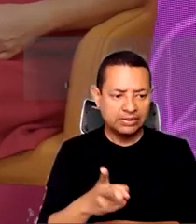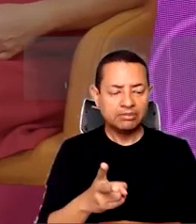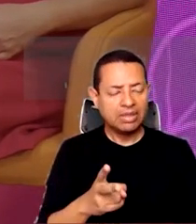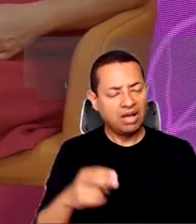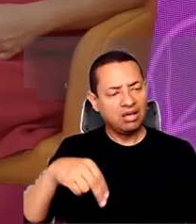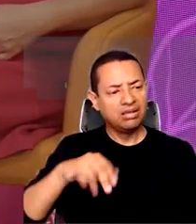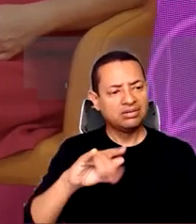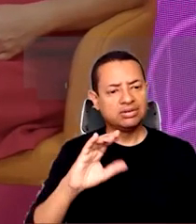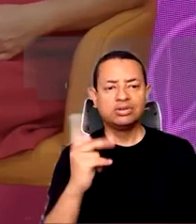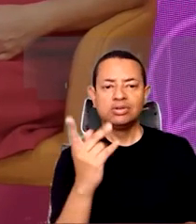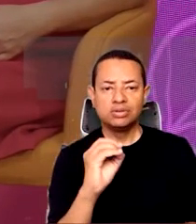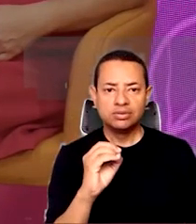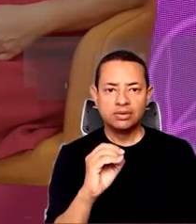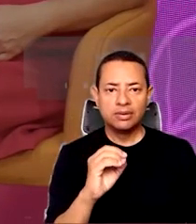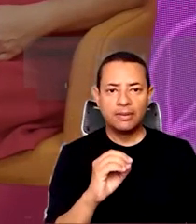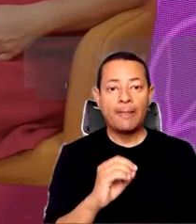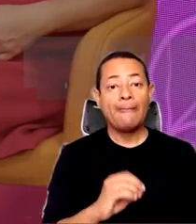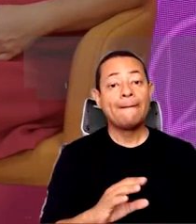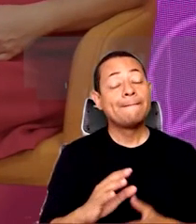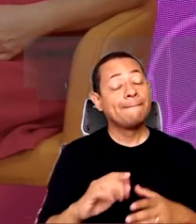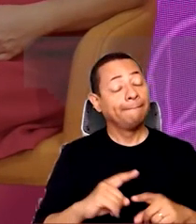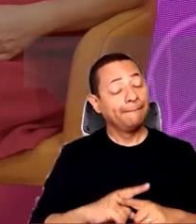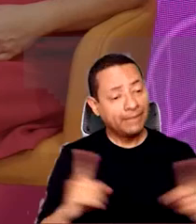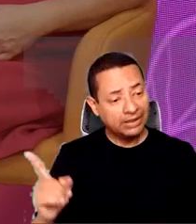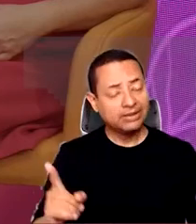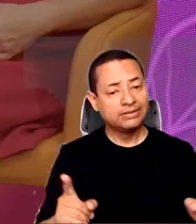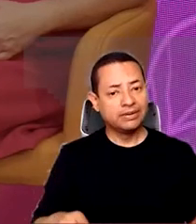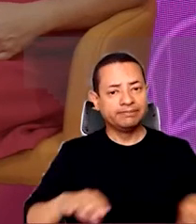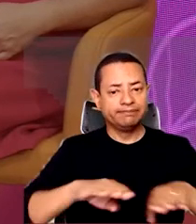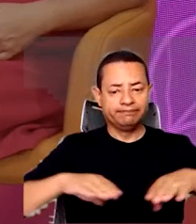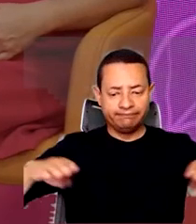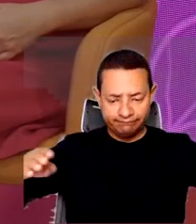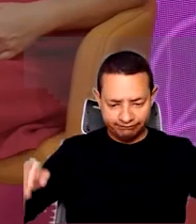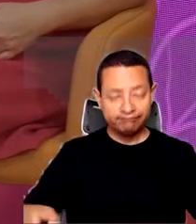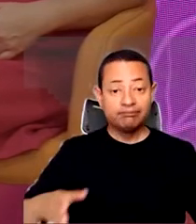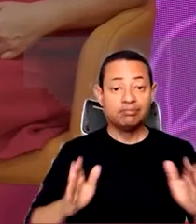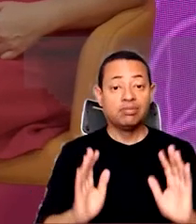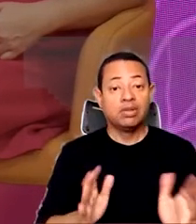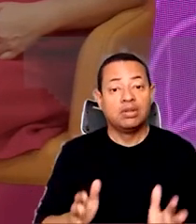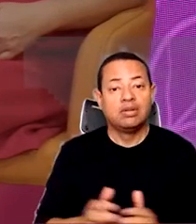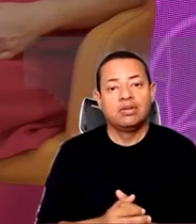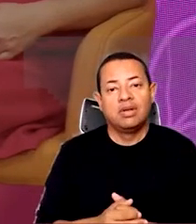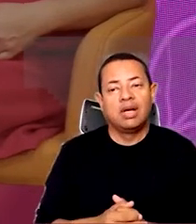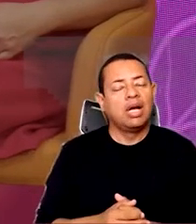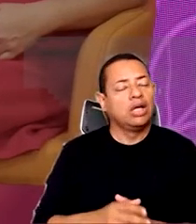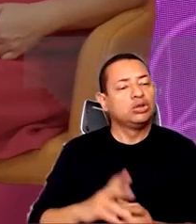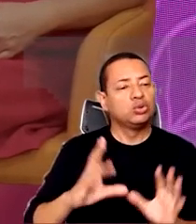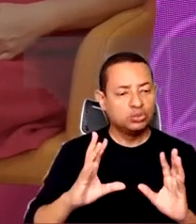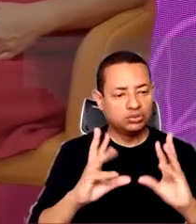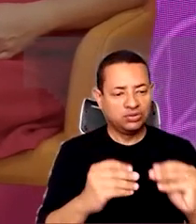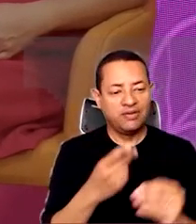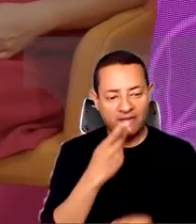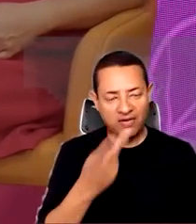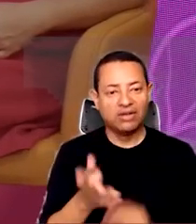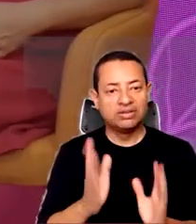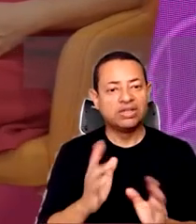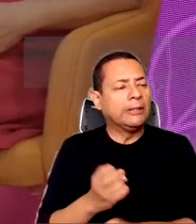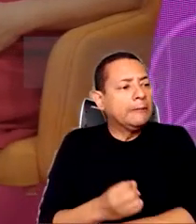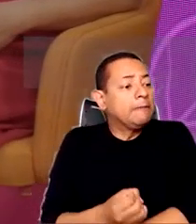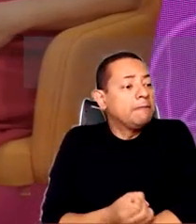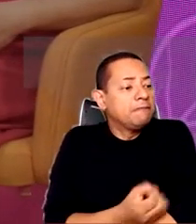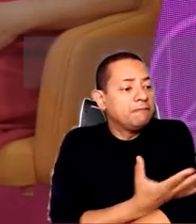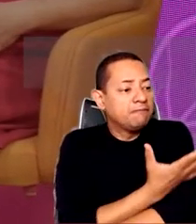mercado de nicho mas é um mercado que tá na mesa e aí coloco aquela questão que todo mundo aqui falou da